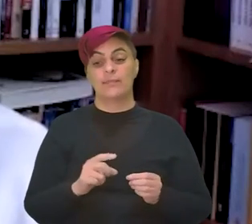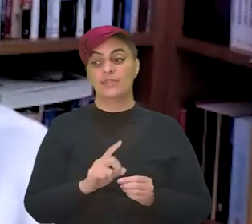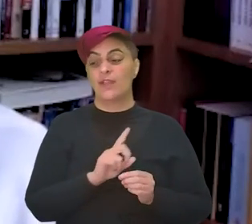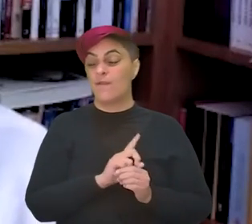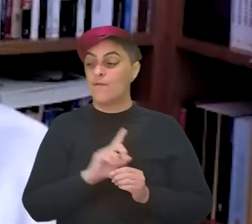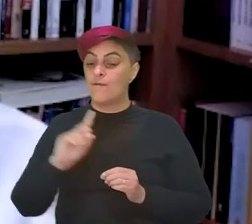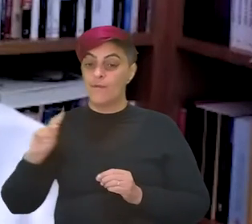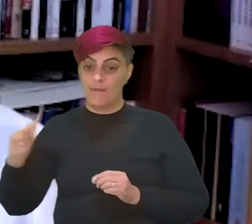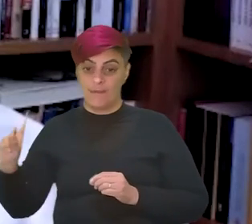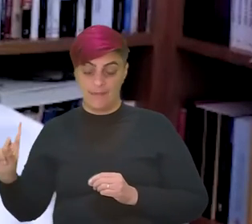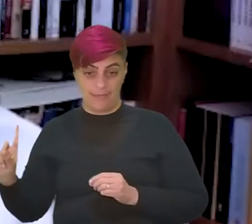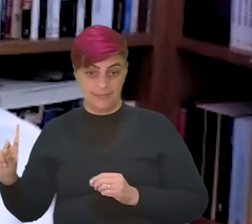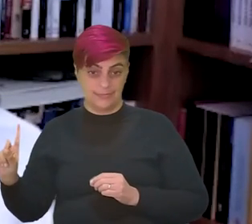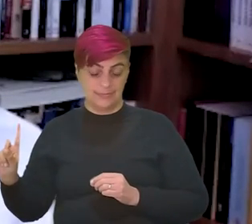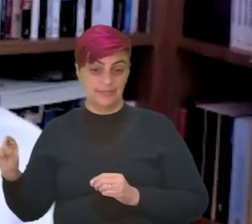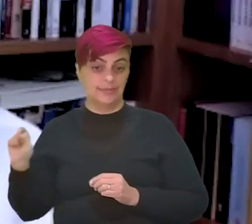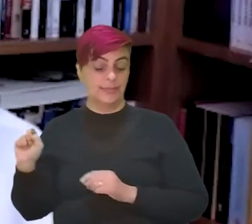ele volta e ele se